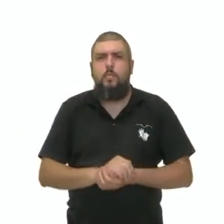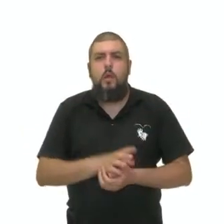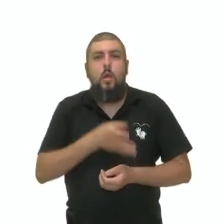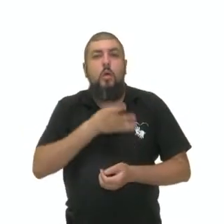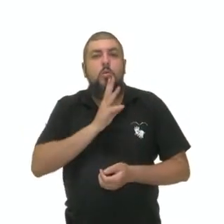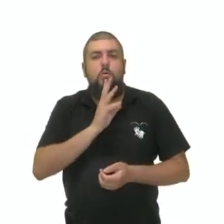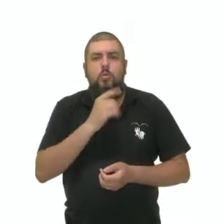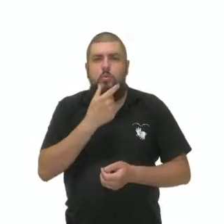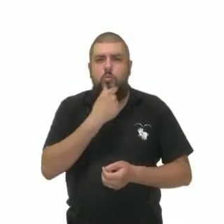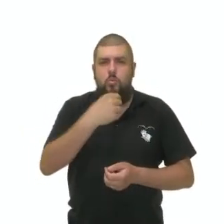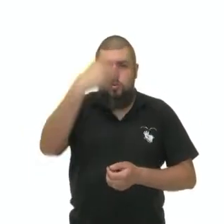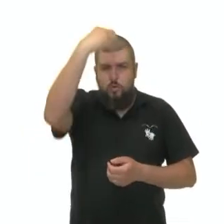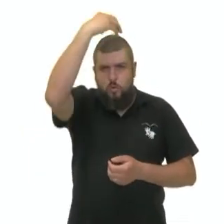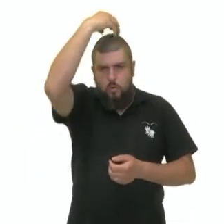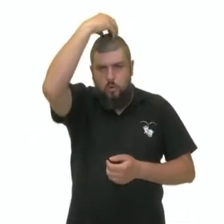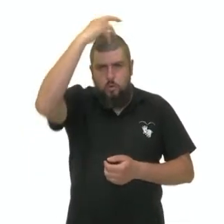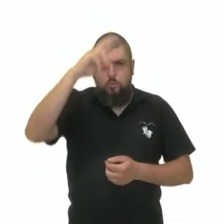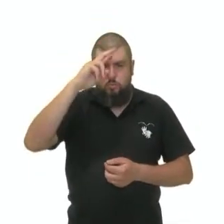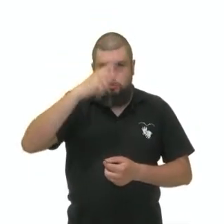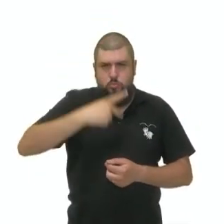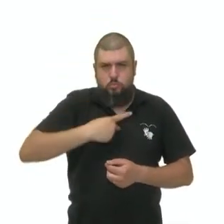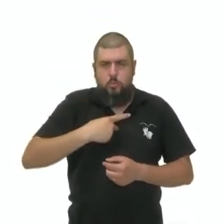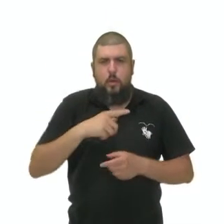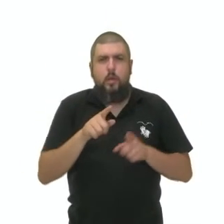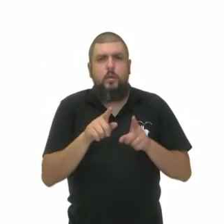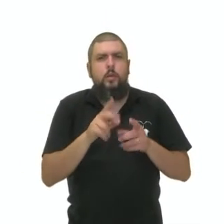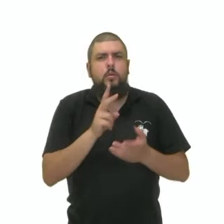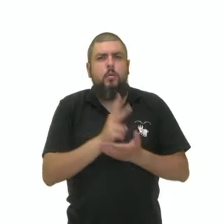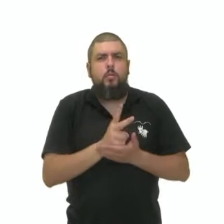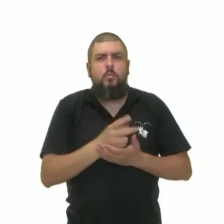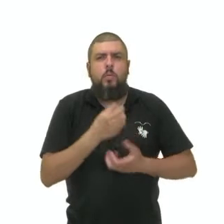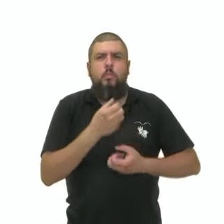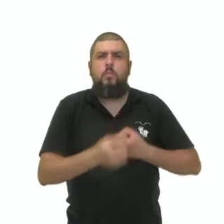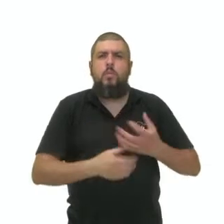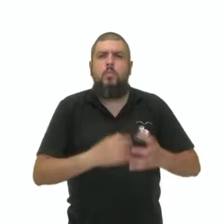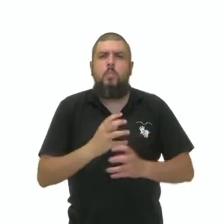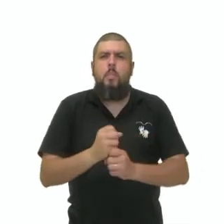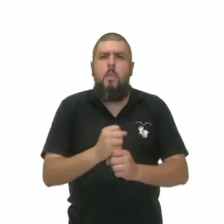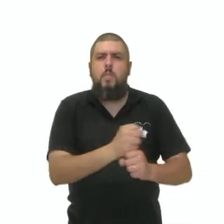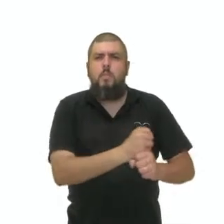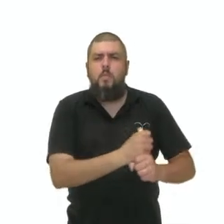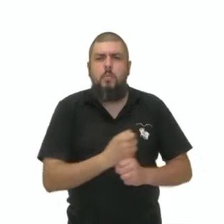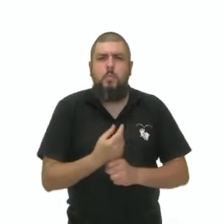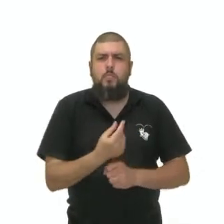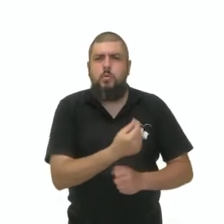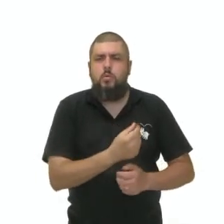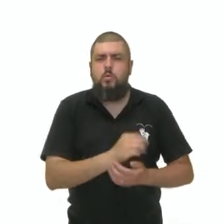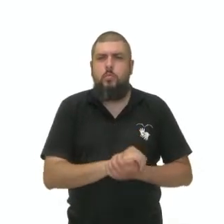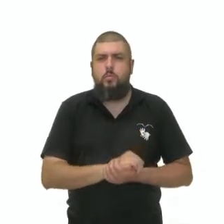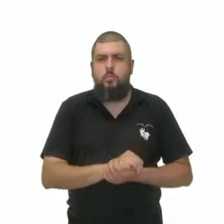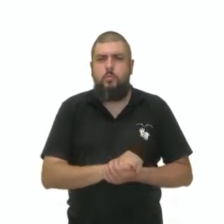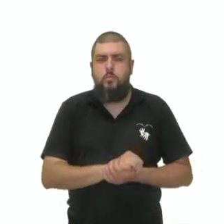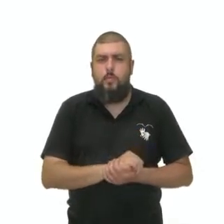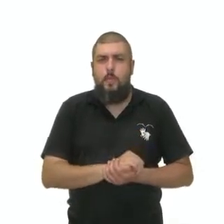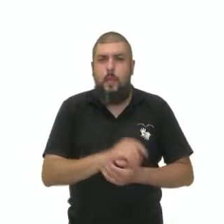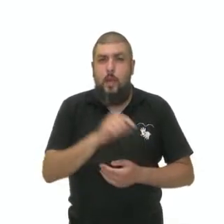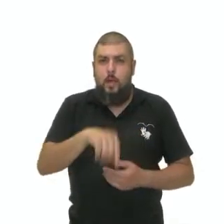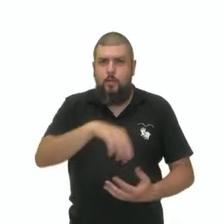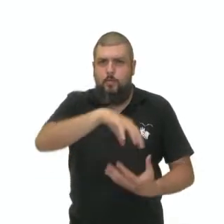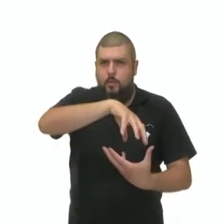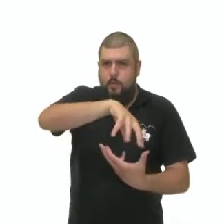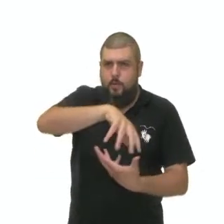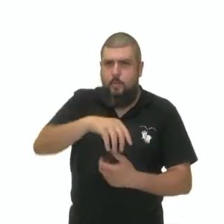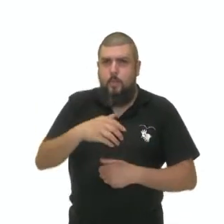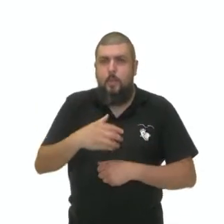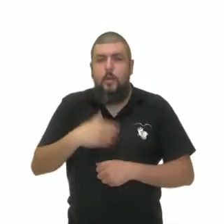e solitário, que passa a vida contando a própria riqueza. Na Terra, o Pequeno Príncipe Preto transmite